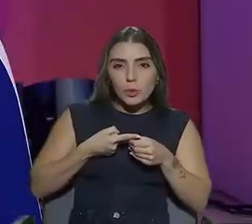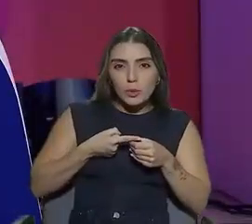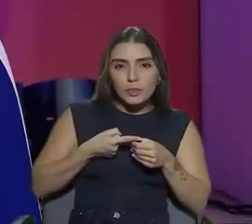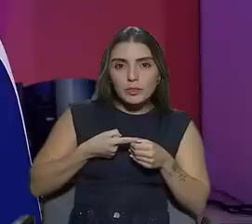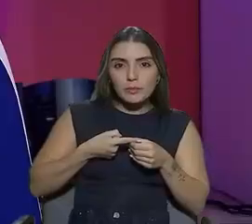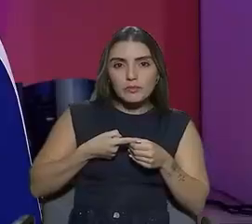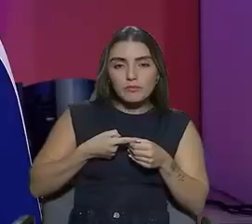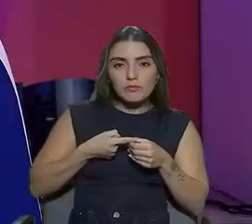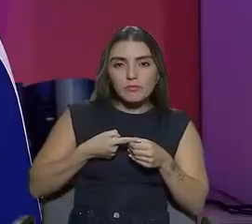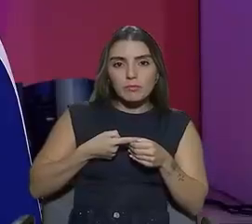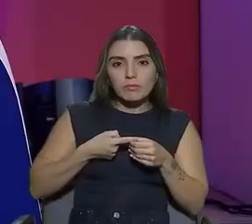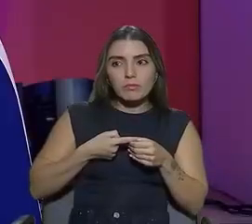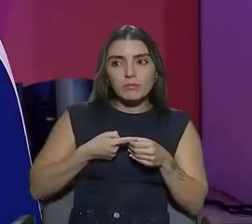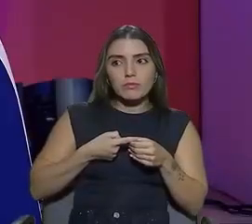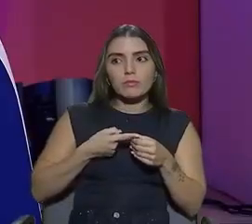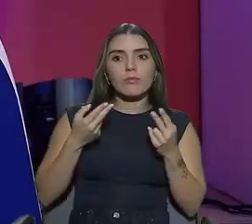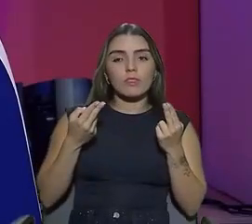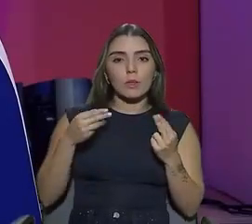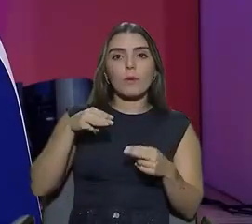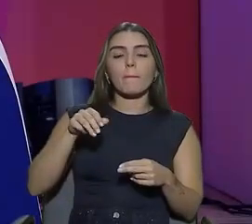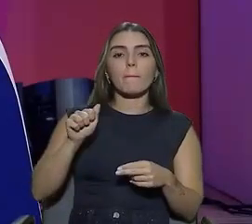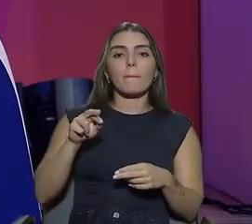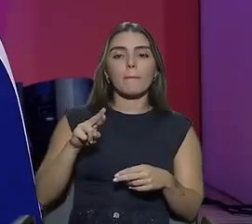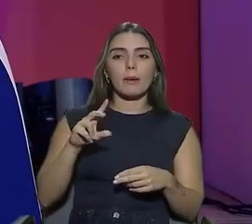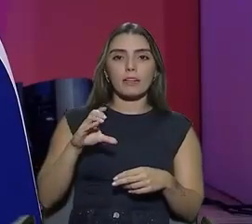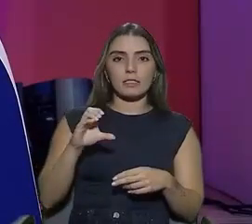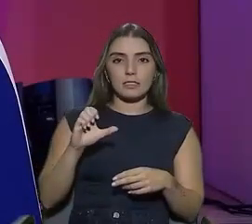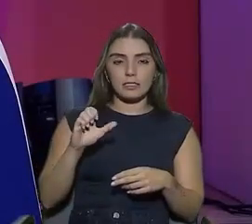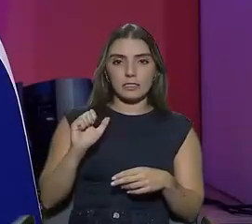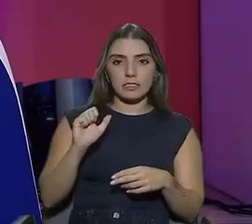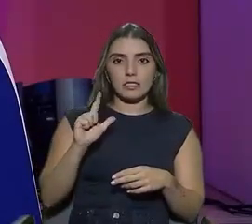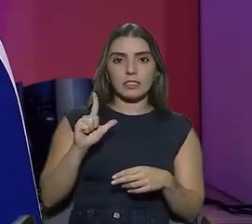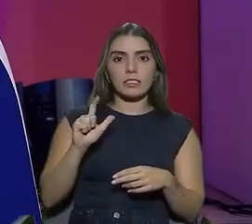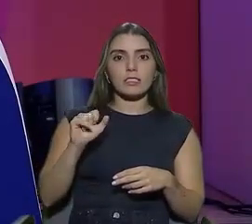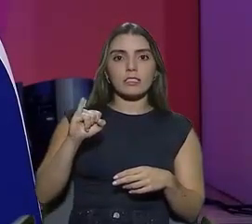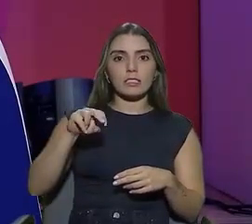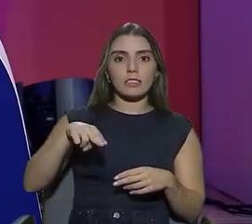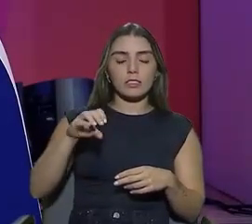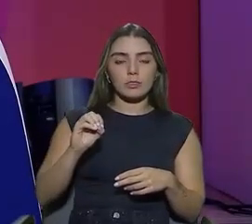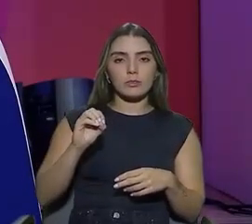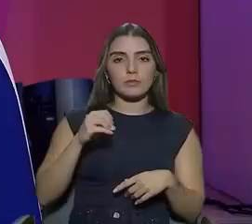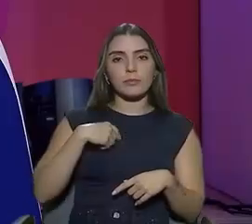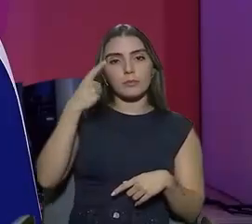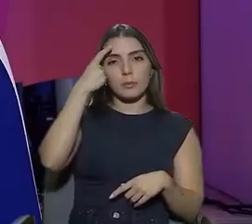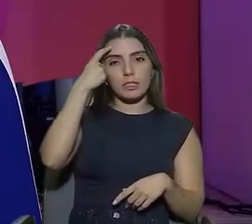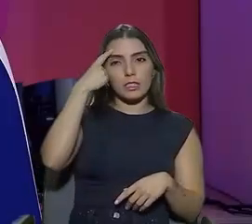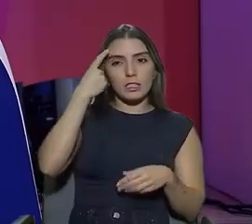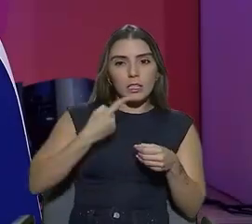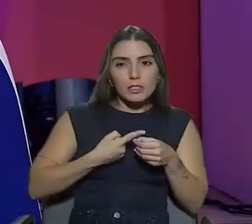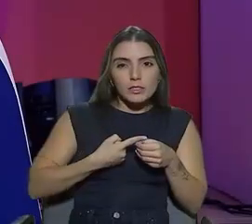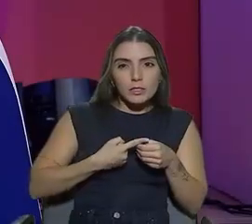eu tenho esse imaginário de uma cidade pequena, de uma cidade do interior. Tive uma mãe também eu tenho uma mãe chamada Maria do